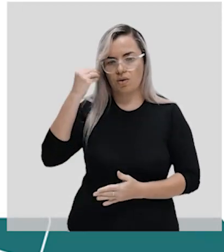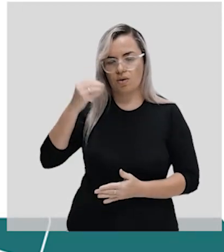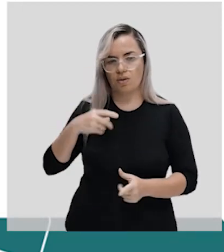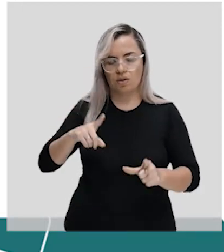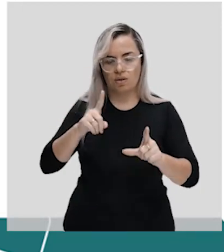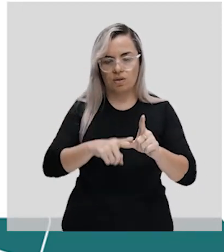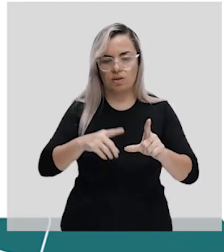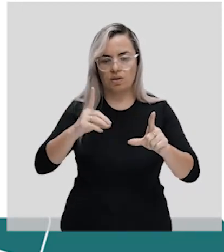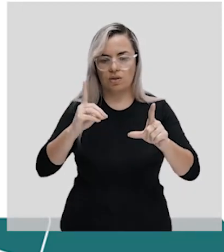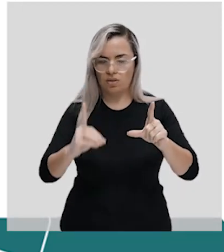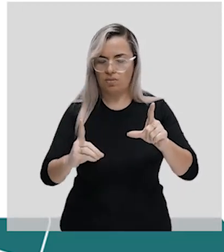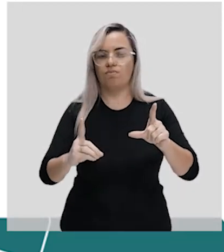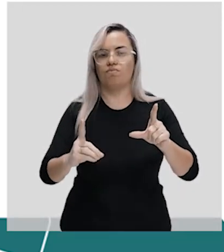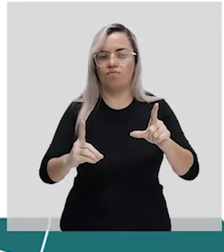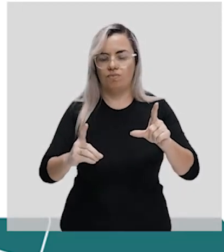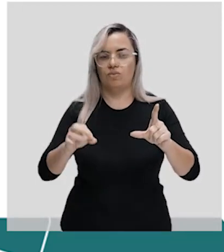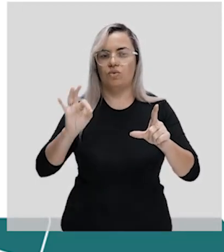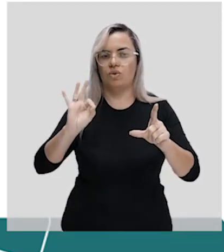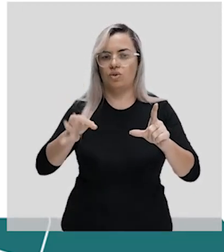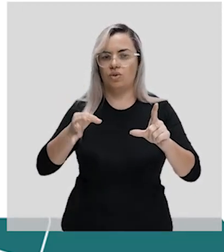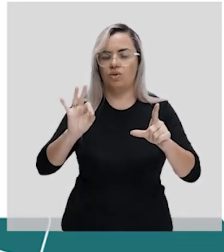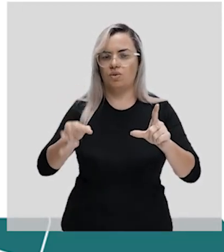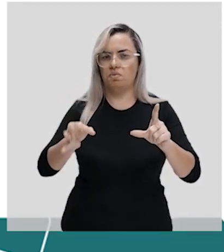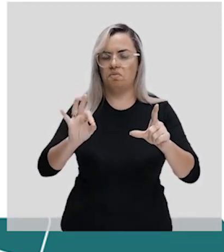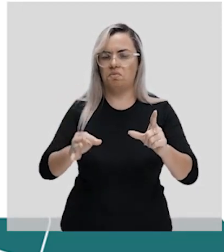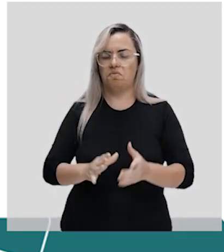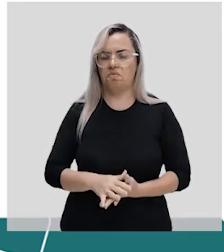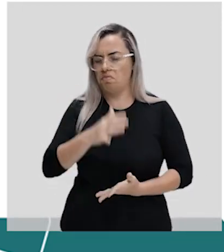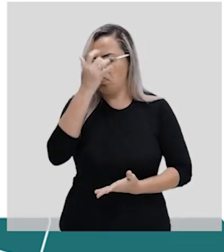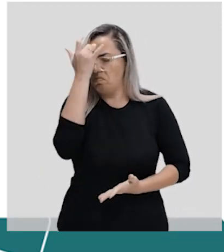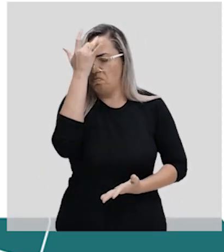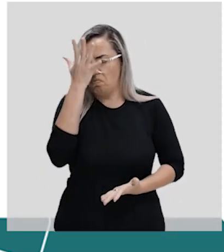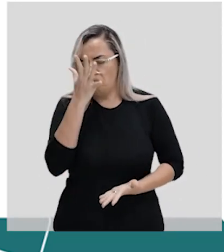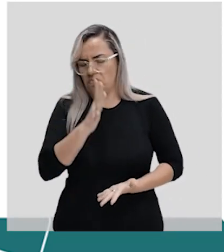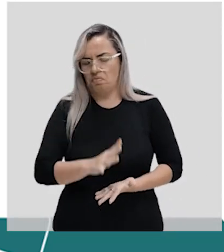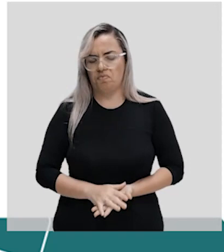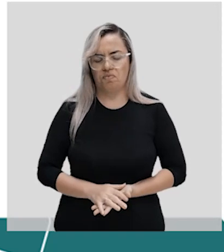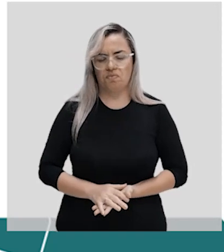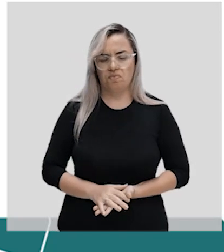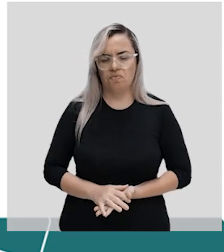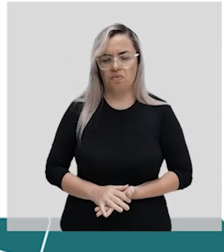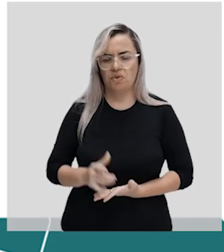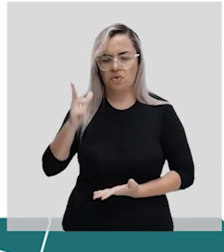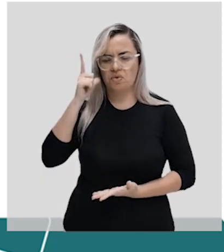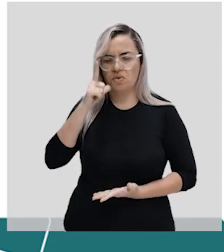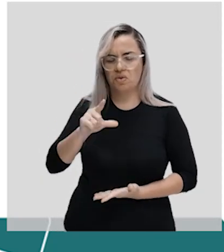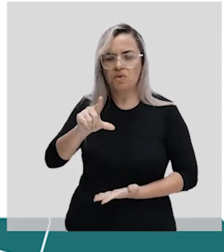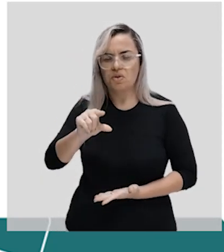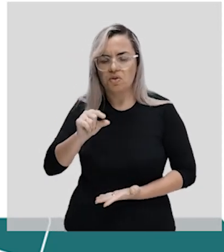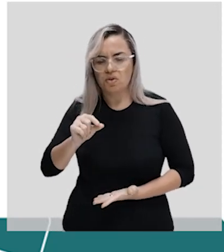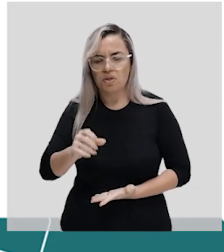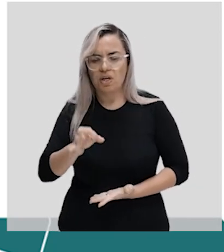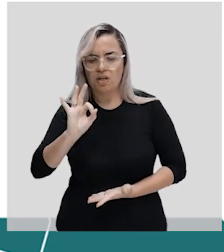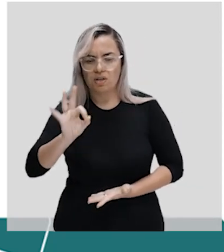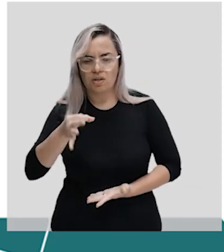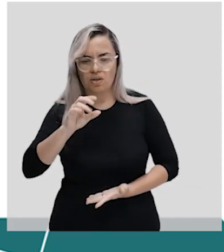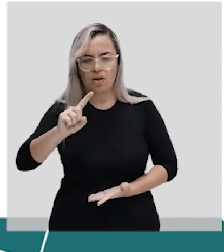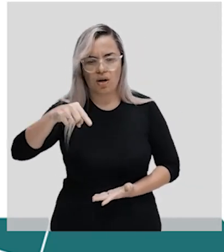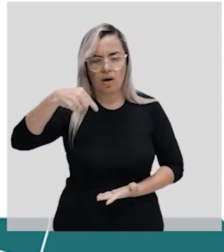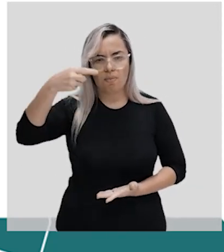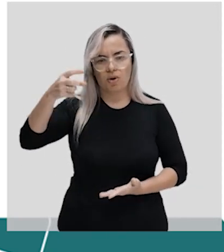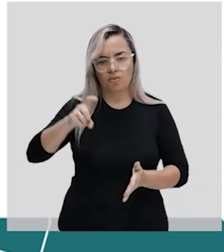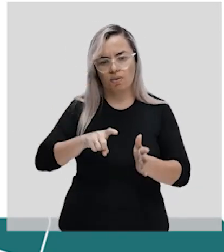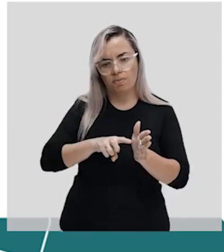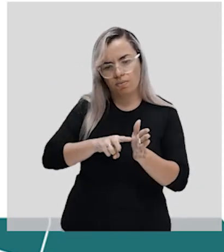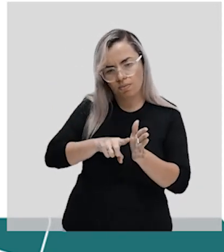ok? Muito fácil, então, bastou uma palavrinha-chave para você matar charada. Vamos agora para a próxima